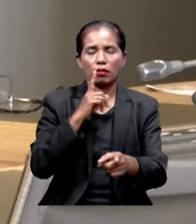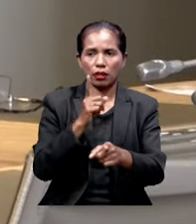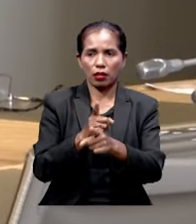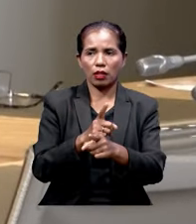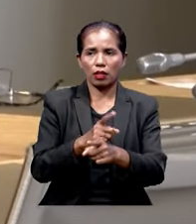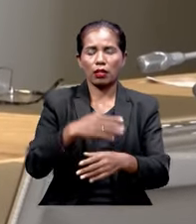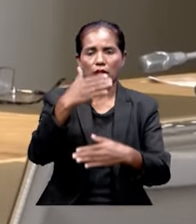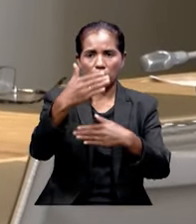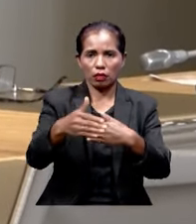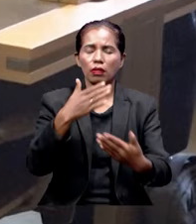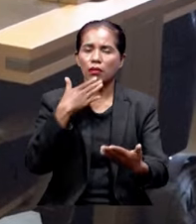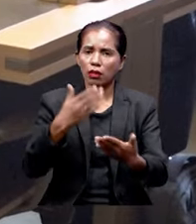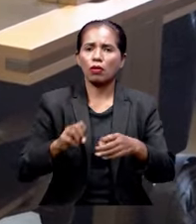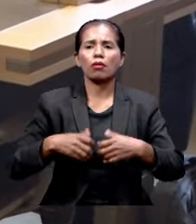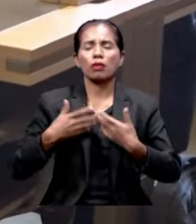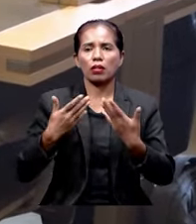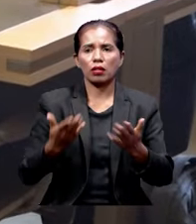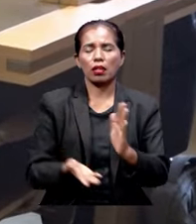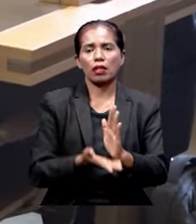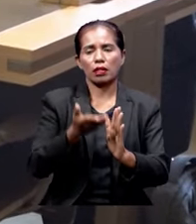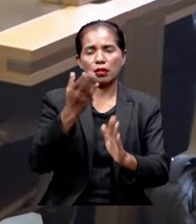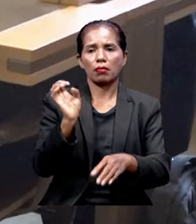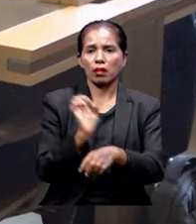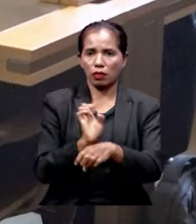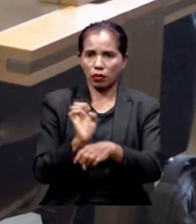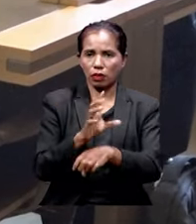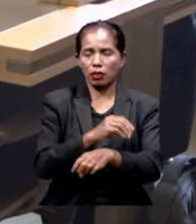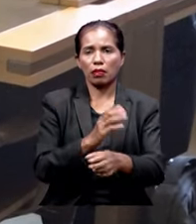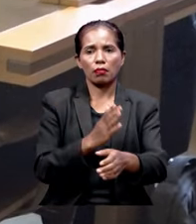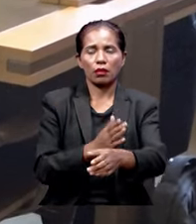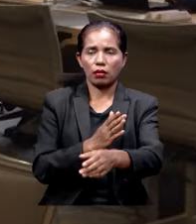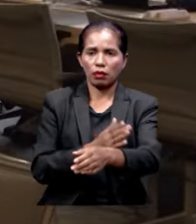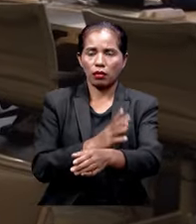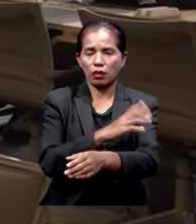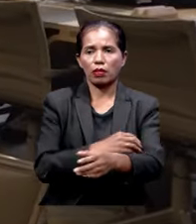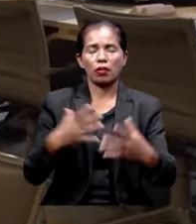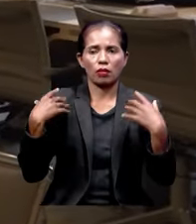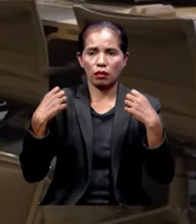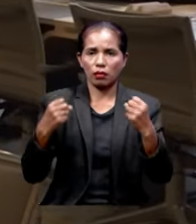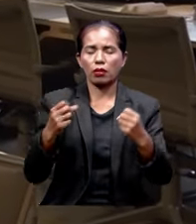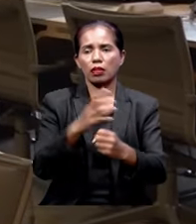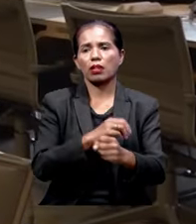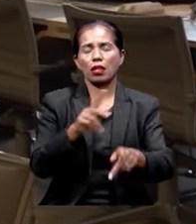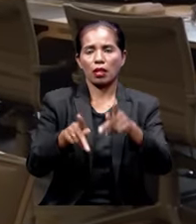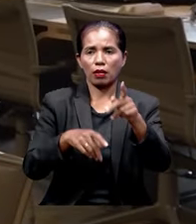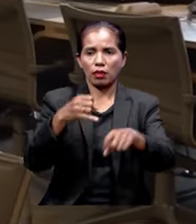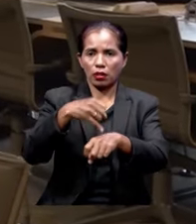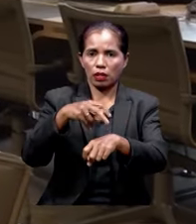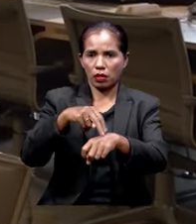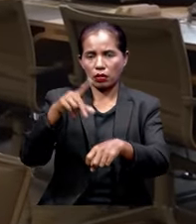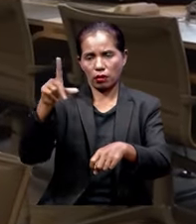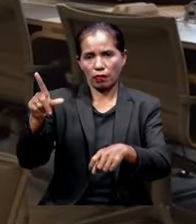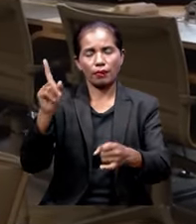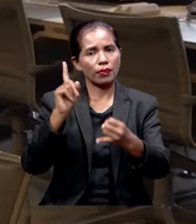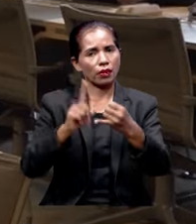passo fundamental, onsa melhora perspectiva econômica, promove mos laço forte ida ho comunidade internacional. E